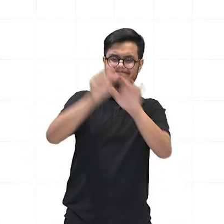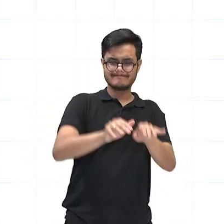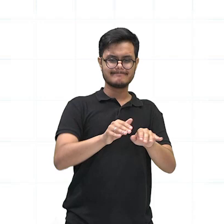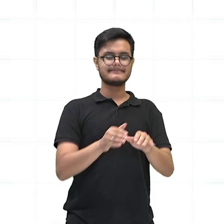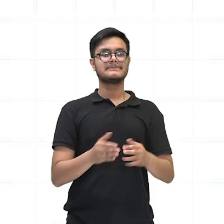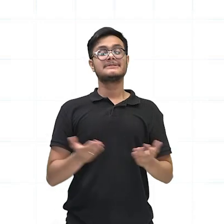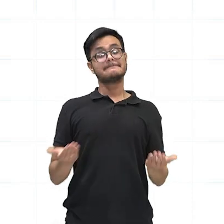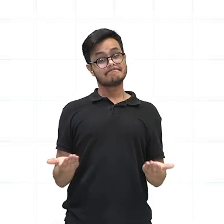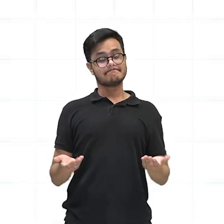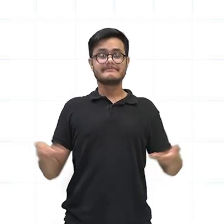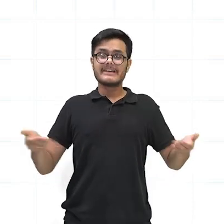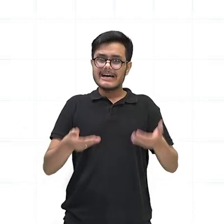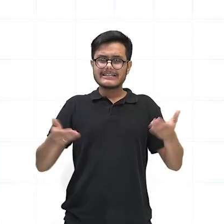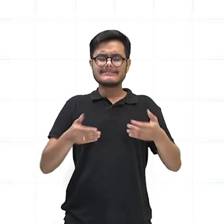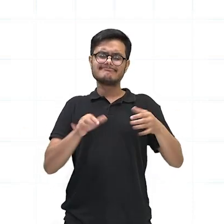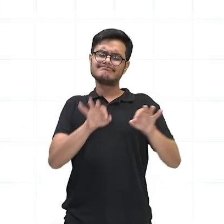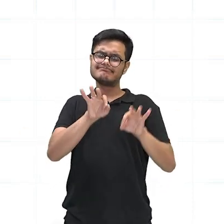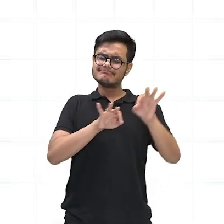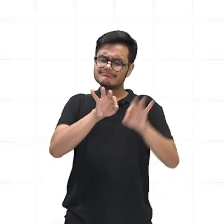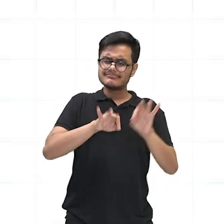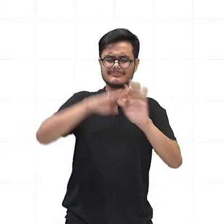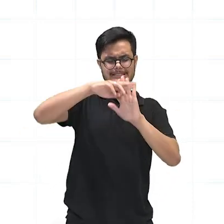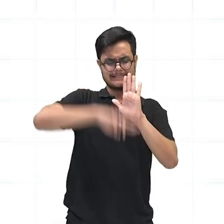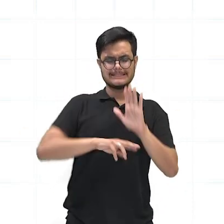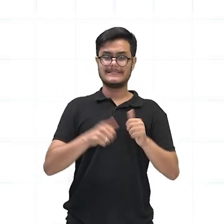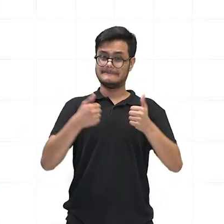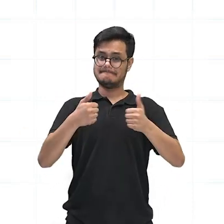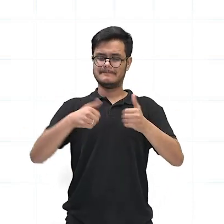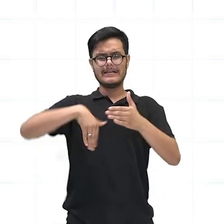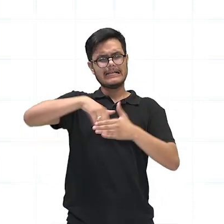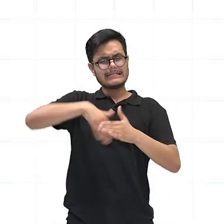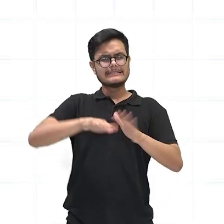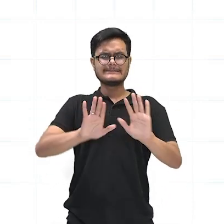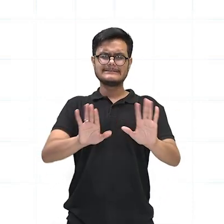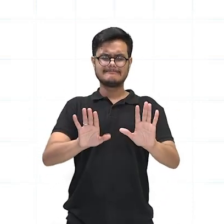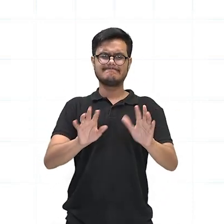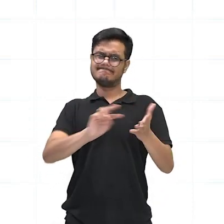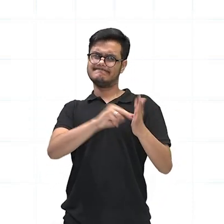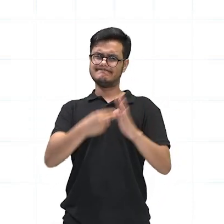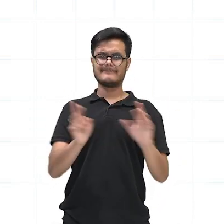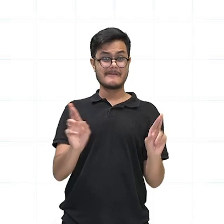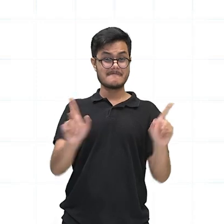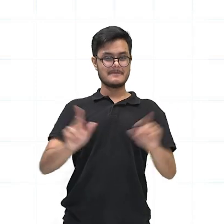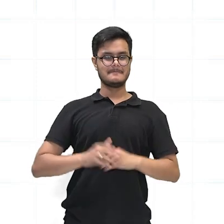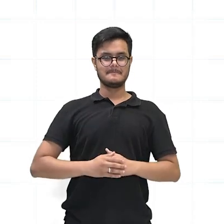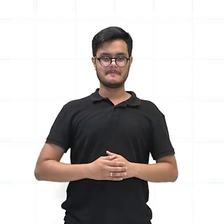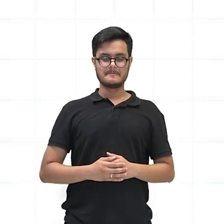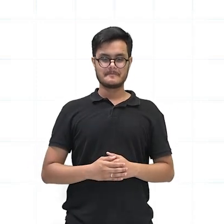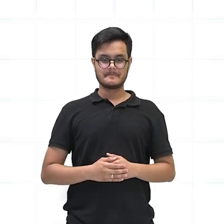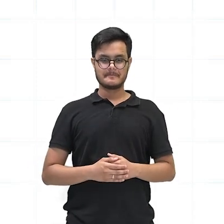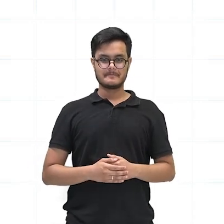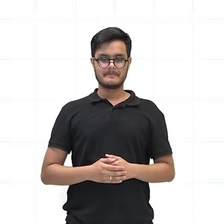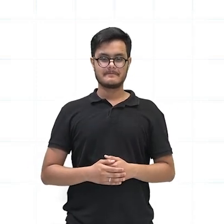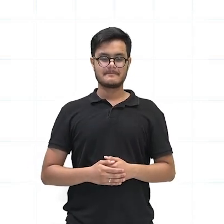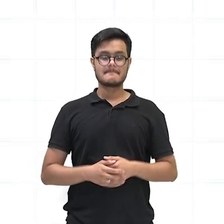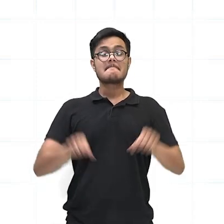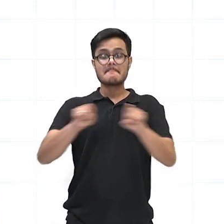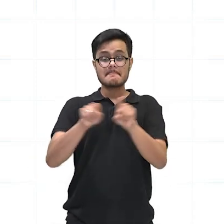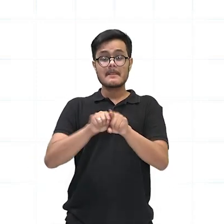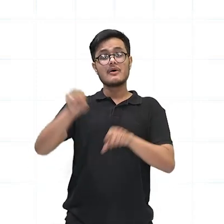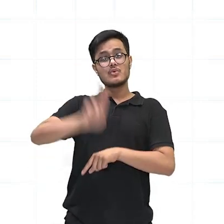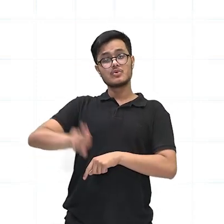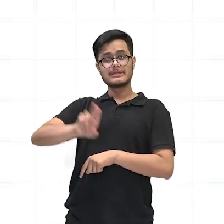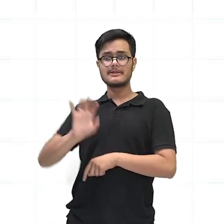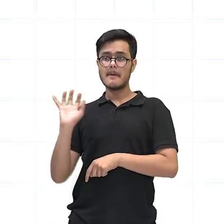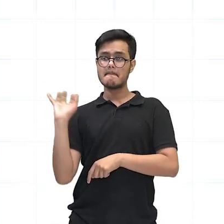aqui a gente foi dando uma nova conotação para ele, né? Um novo sentido. E o rugby também veio